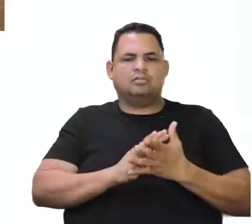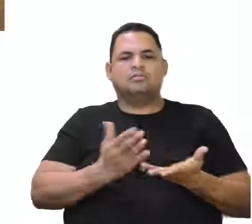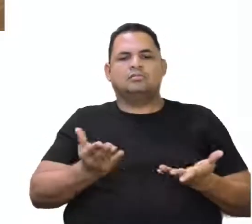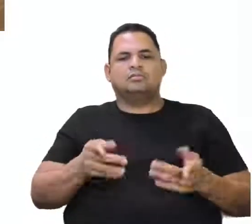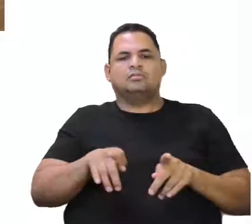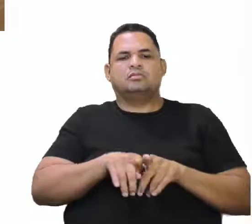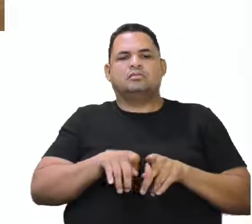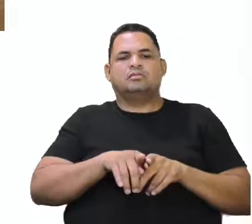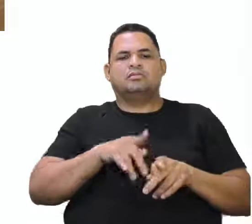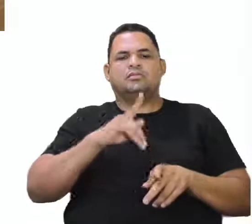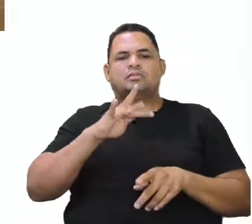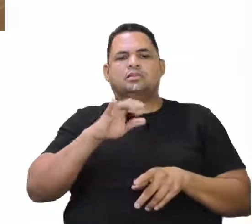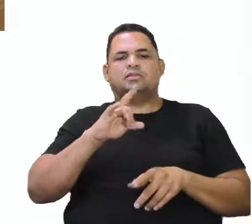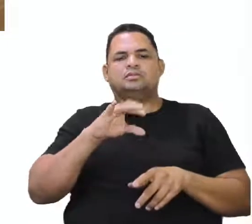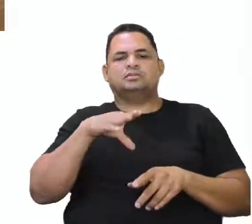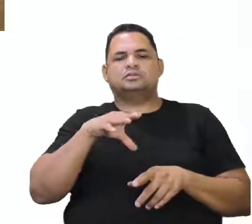competição,